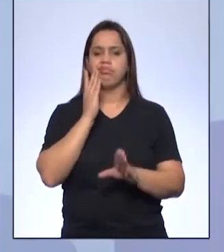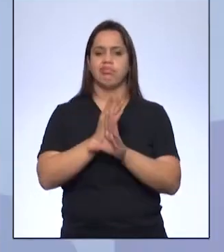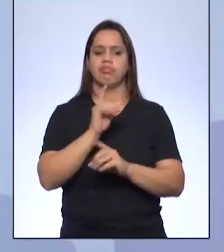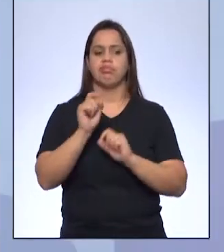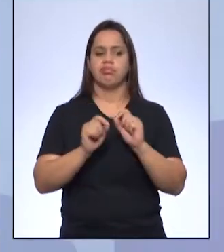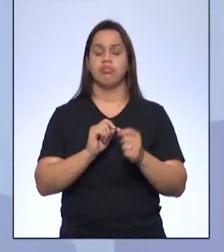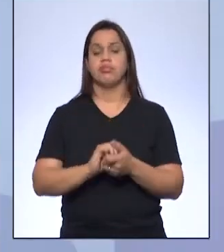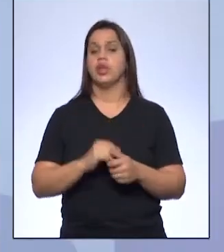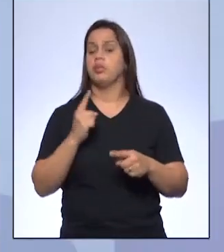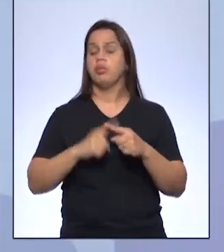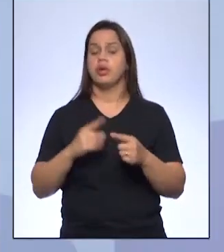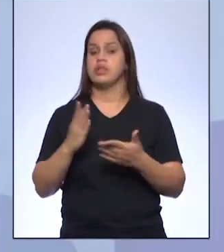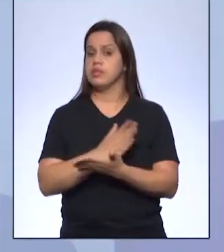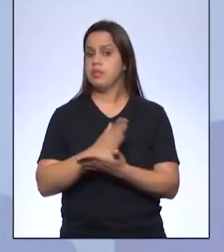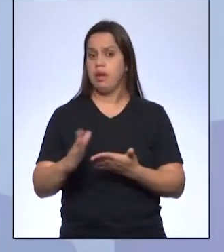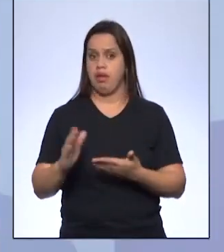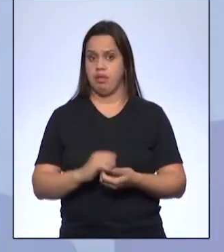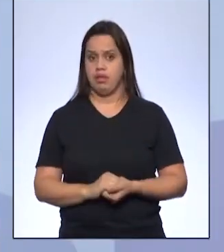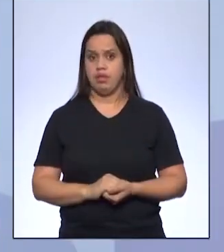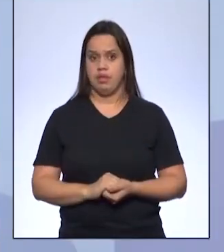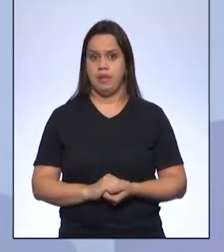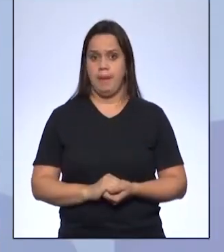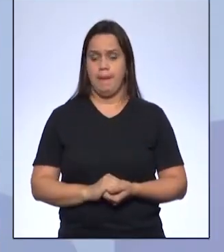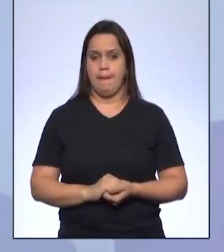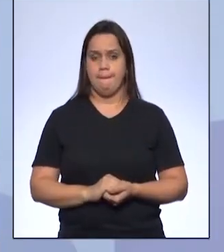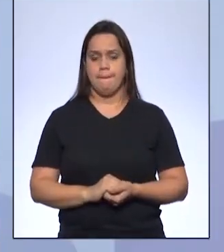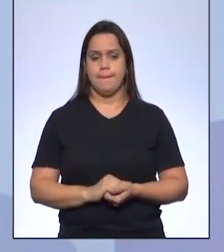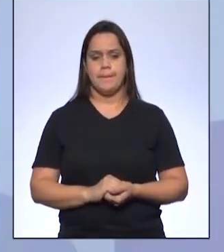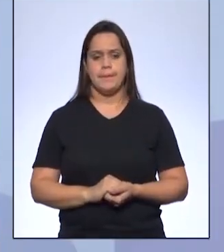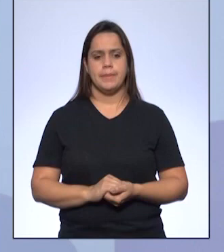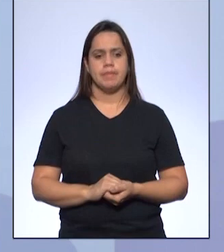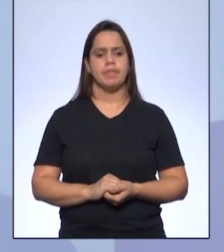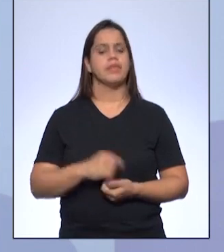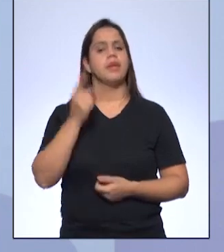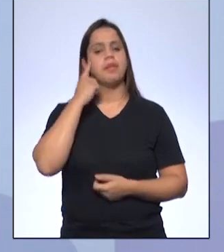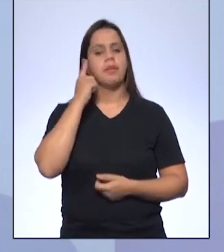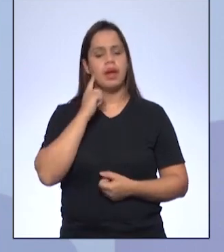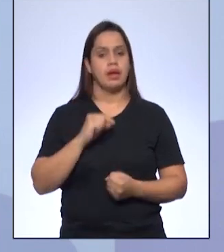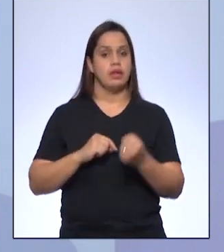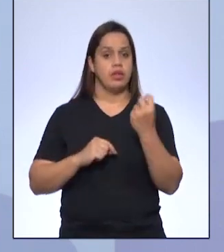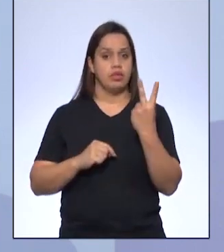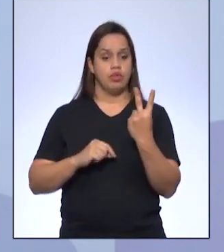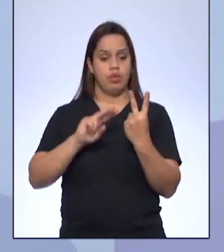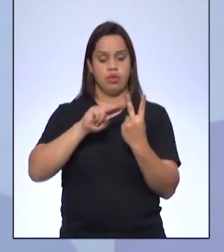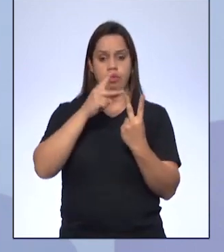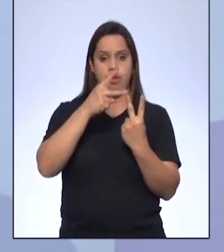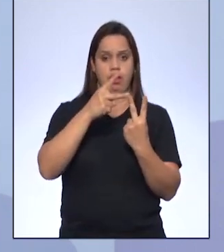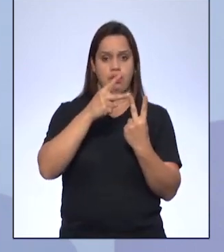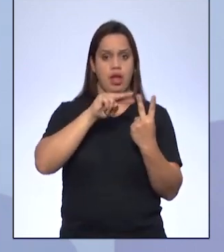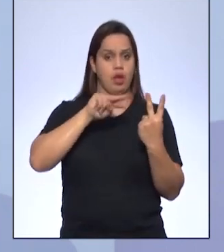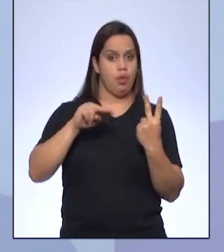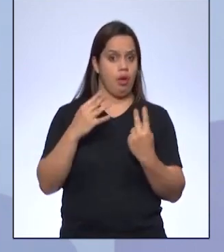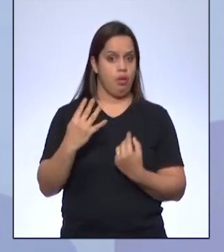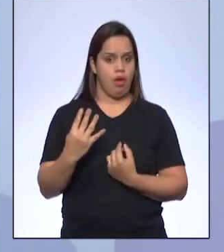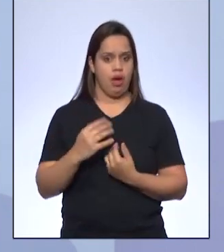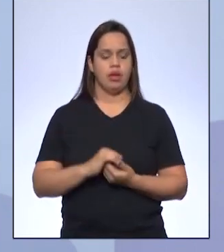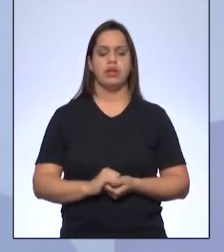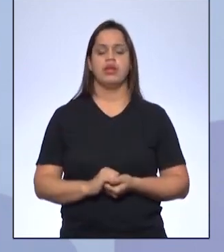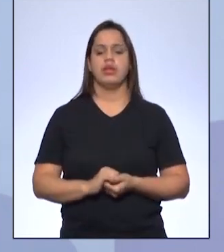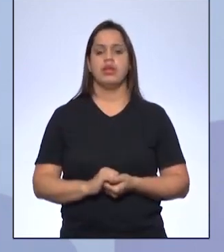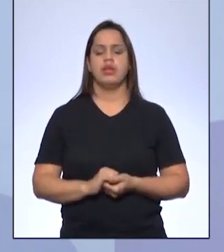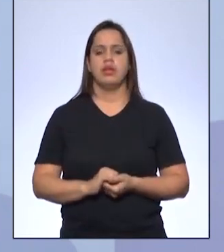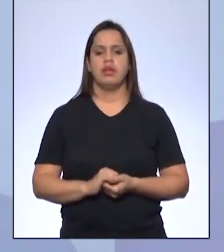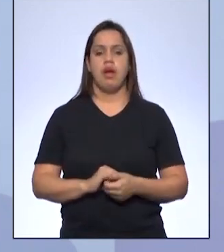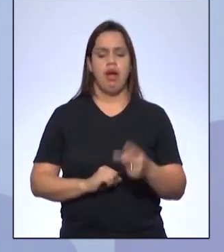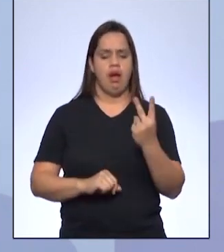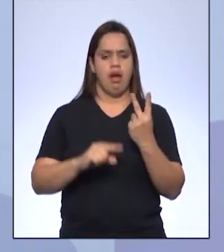gente separa? Pensa comigo. 2 elevado ao quadrado, 4. Raiz quadrada